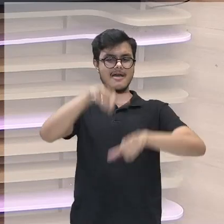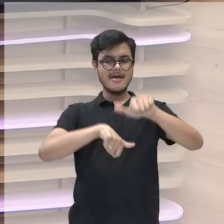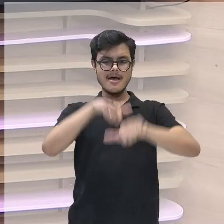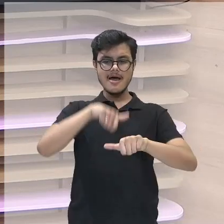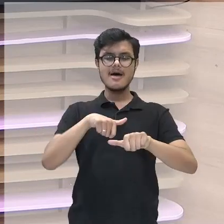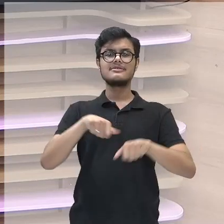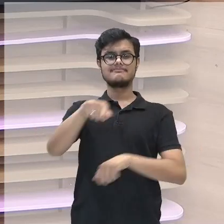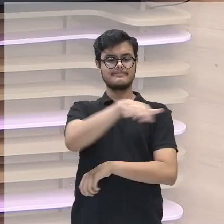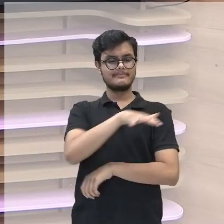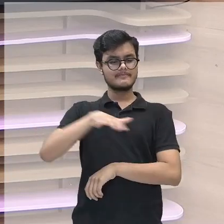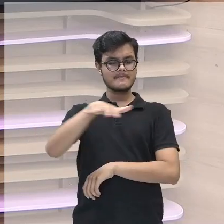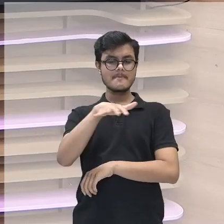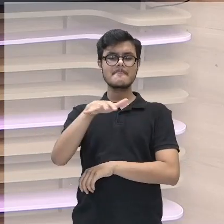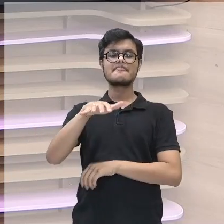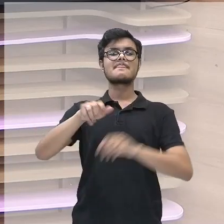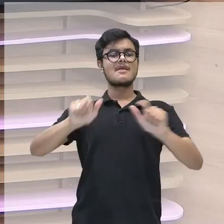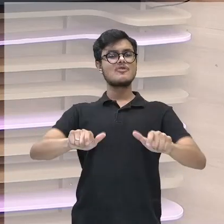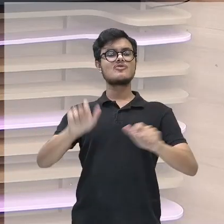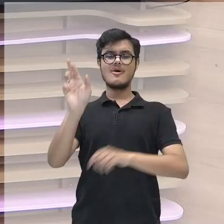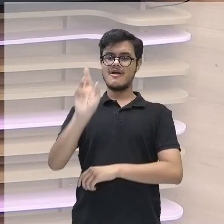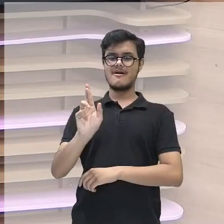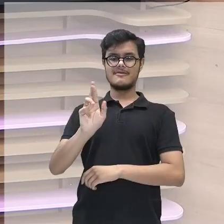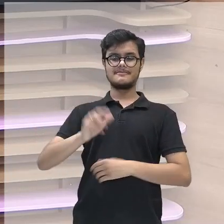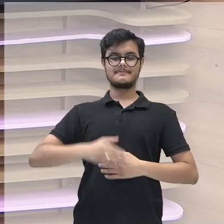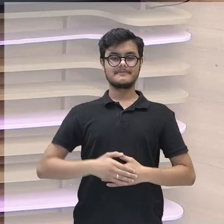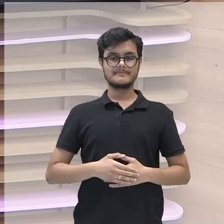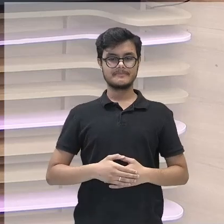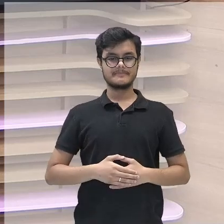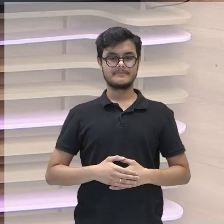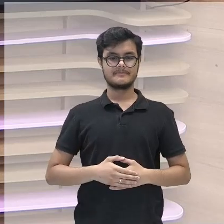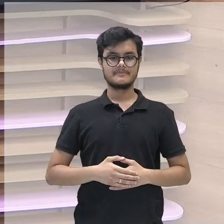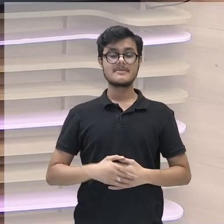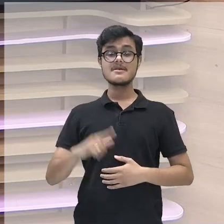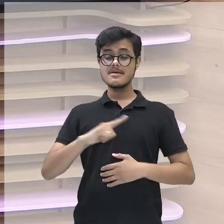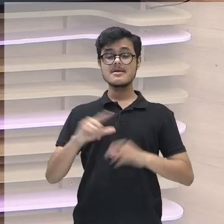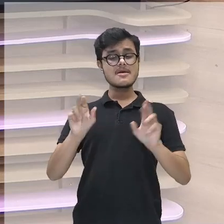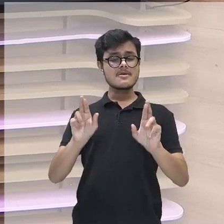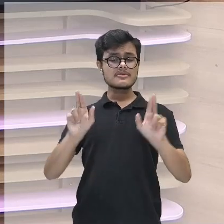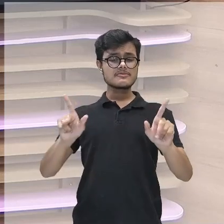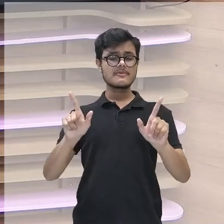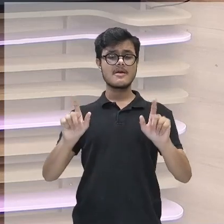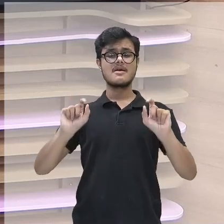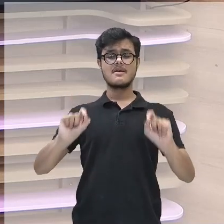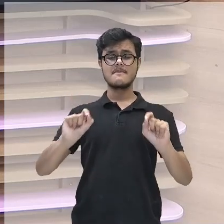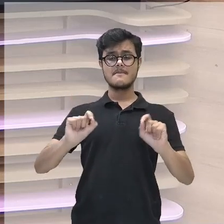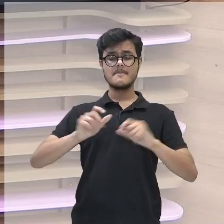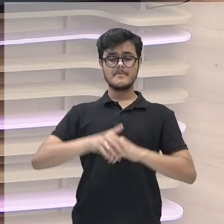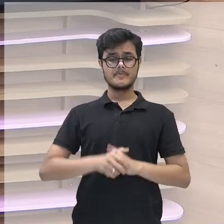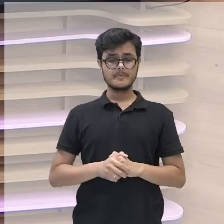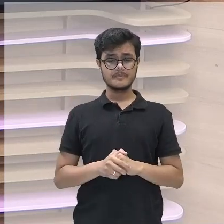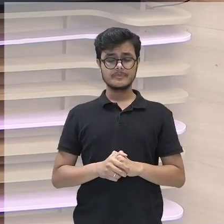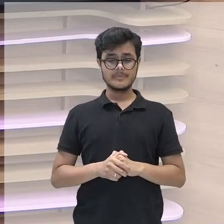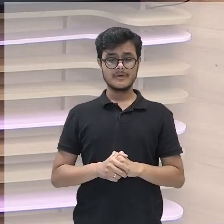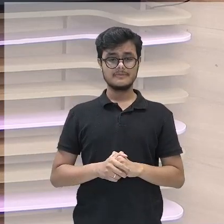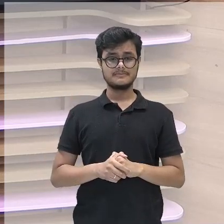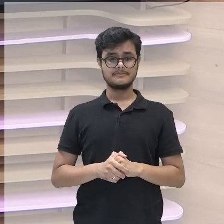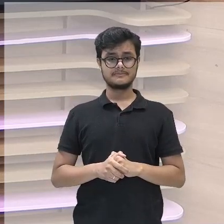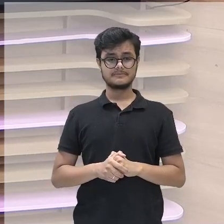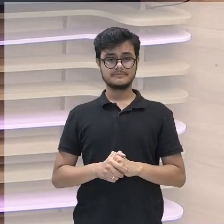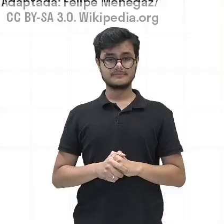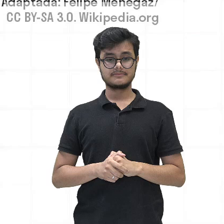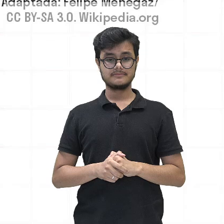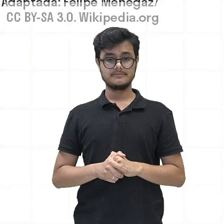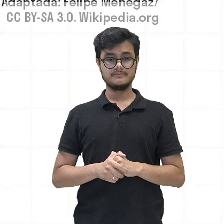essa regionalização que foi feita. E aí nós temos, olha, também uma diferença quanto à classificação dessas regiões que a gente